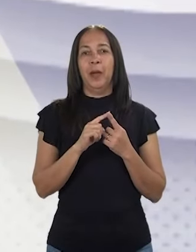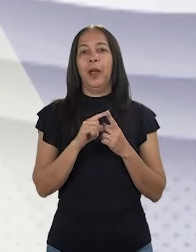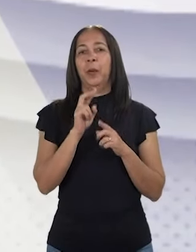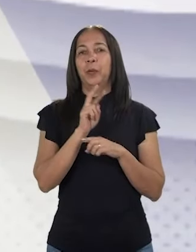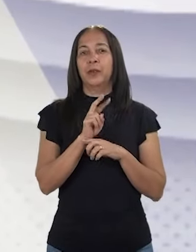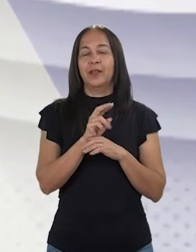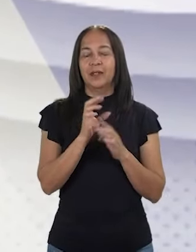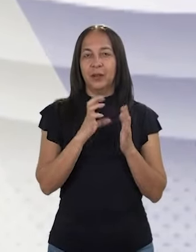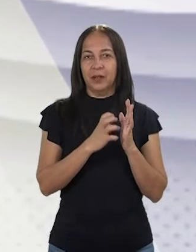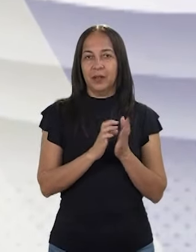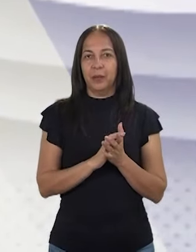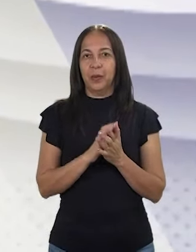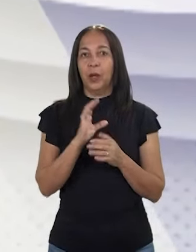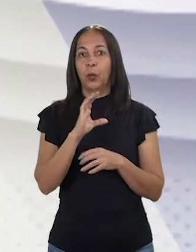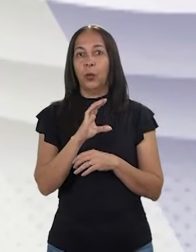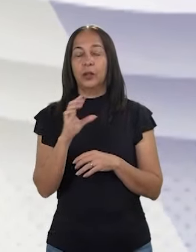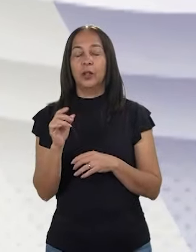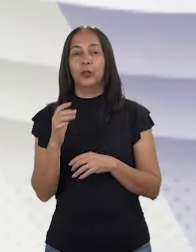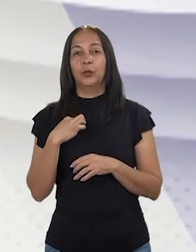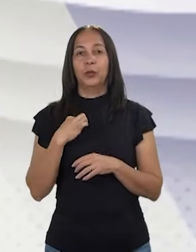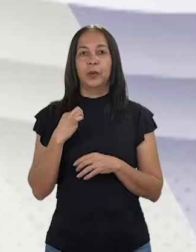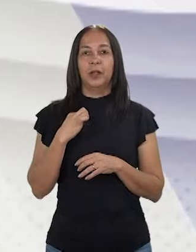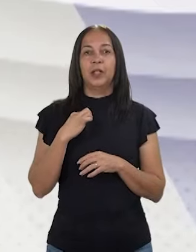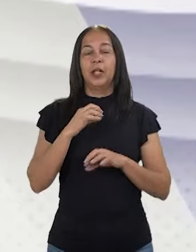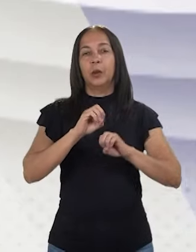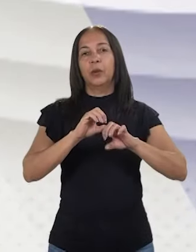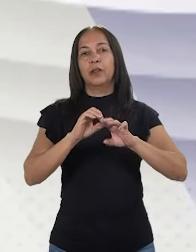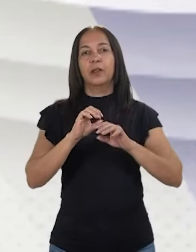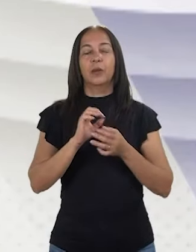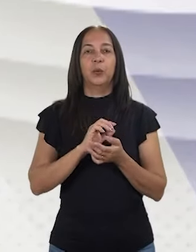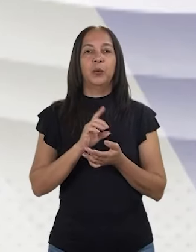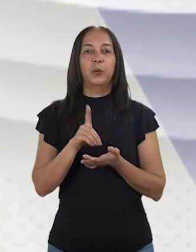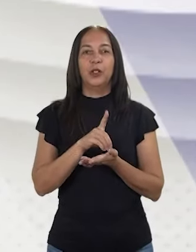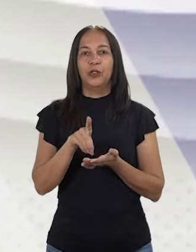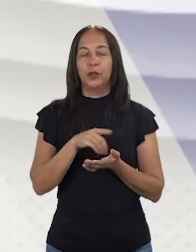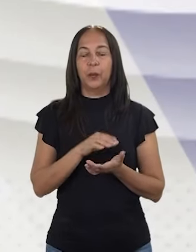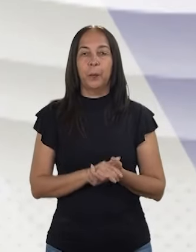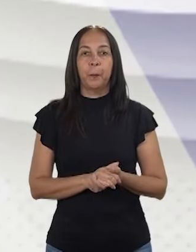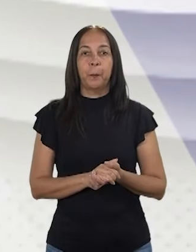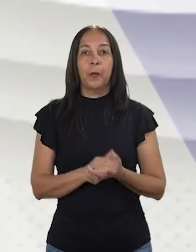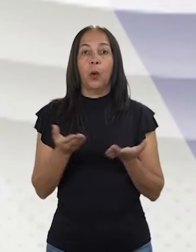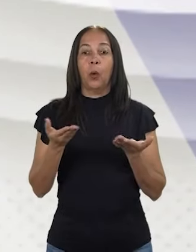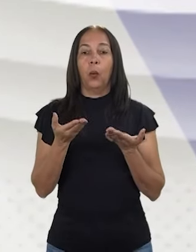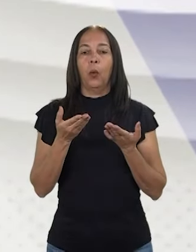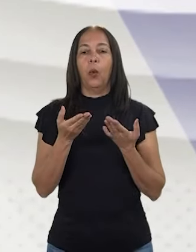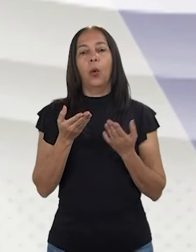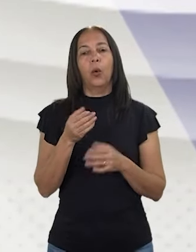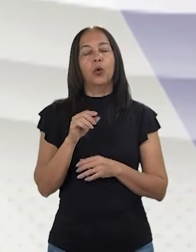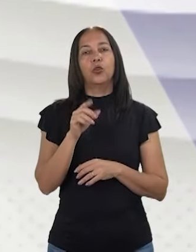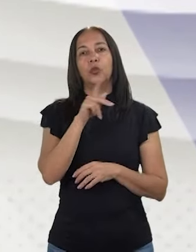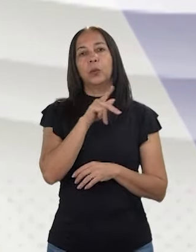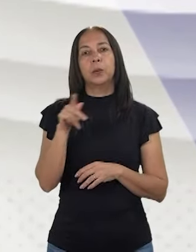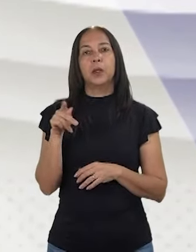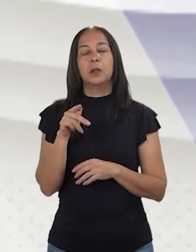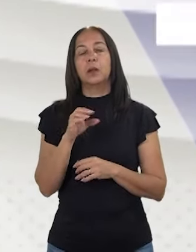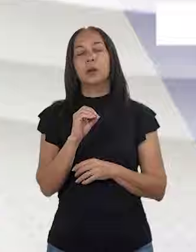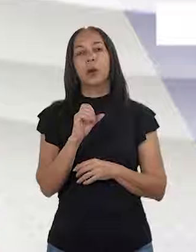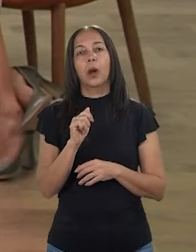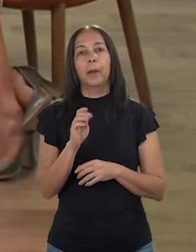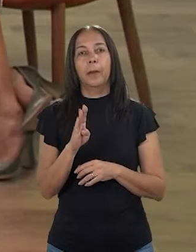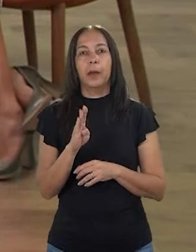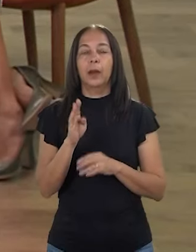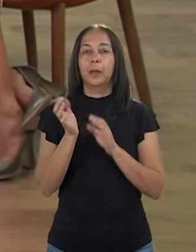coisas e também coordeno um programa voluntário de educação digital hoje estou como presidente da Comissão de direito e tecnologia da informação da OAB